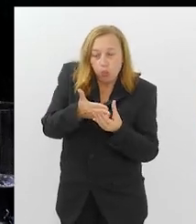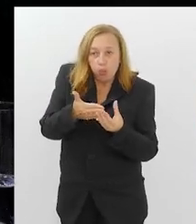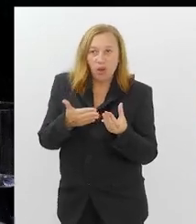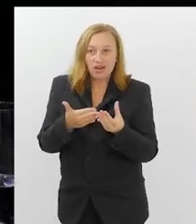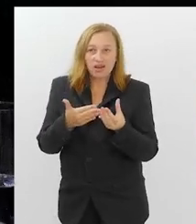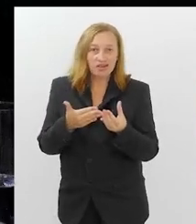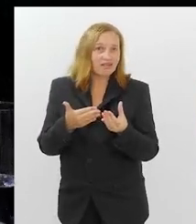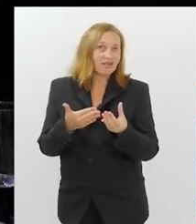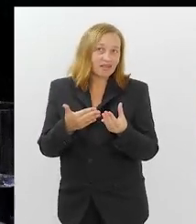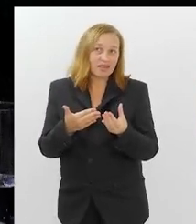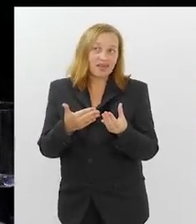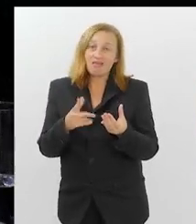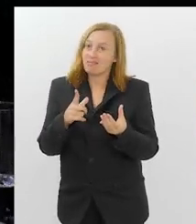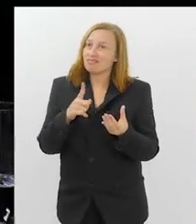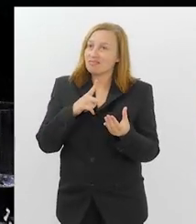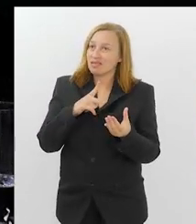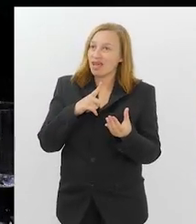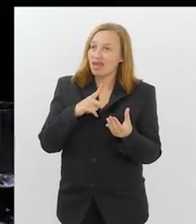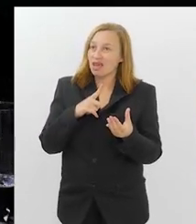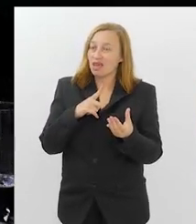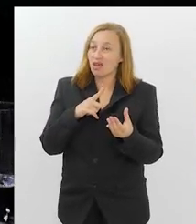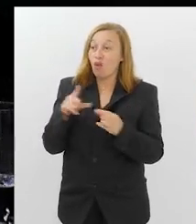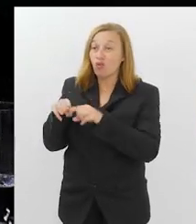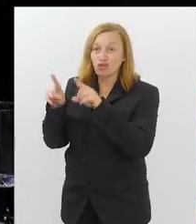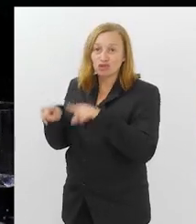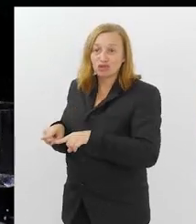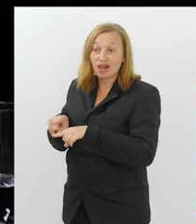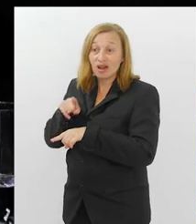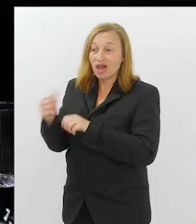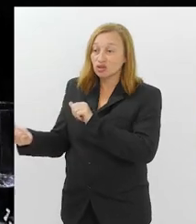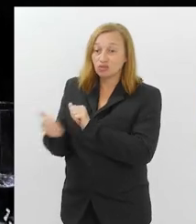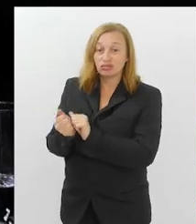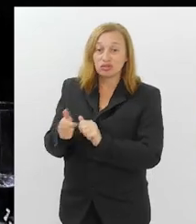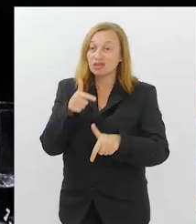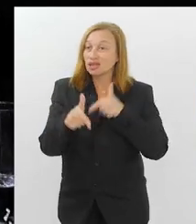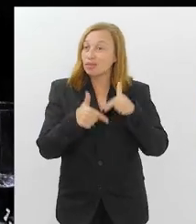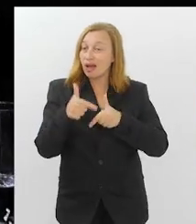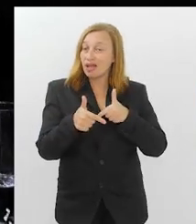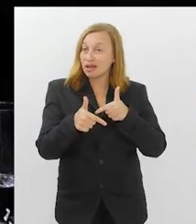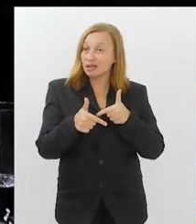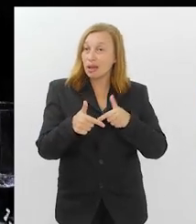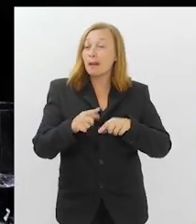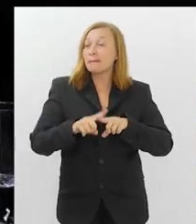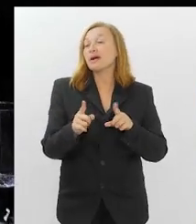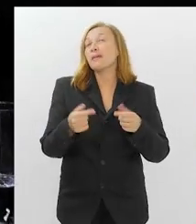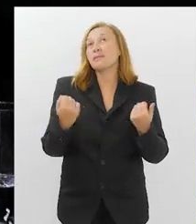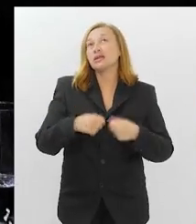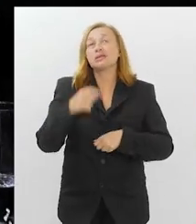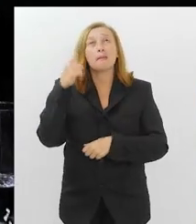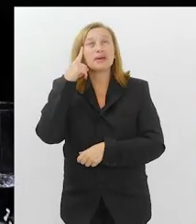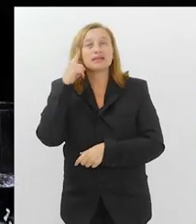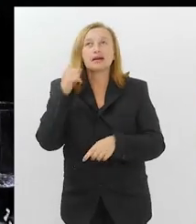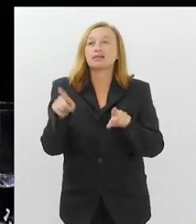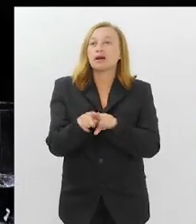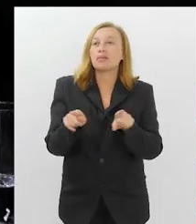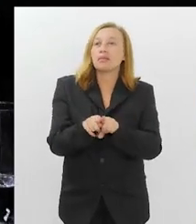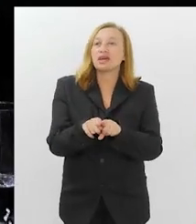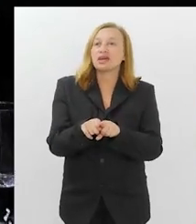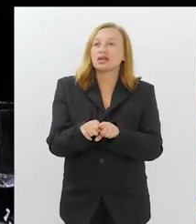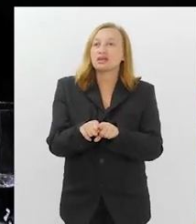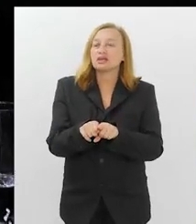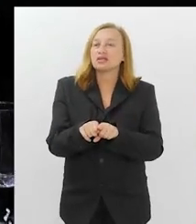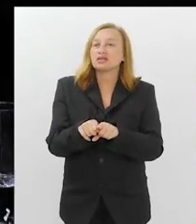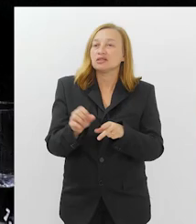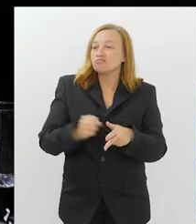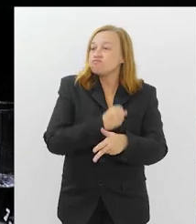com suas bancas de acarajé e tem até funcionários ali trabalhando por elas. Mas a gente precisa também pensar